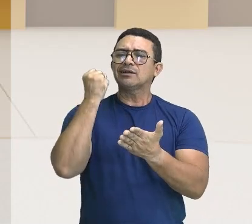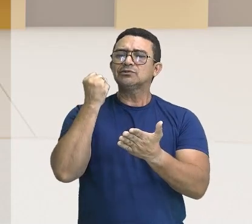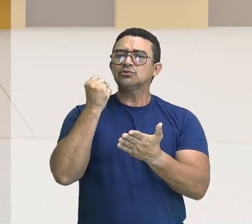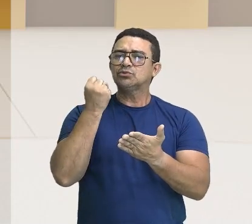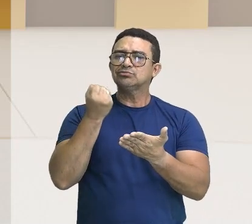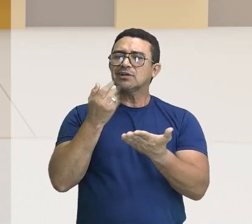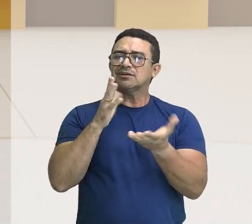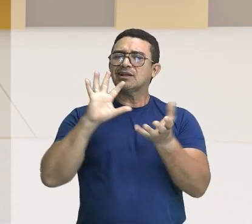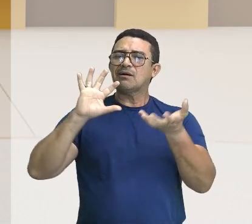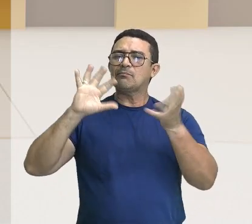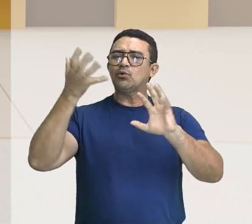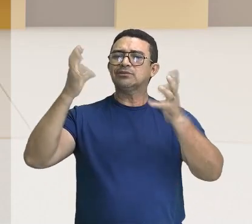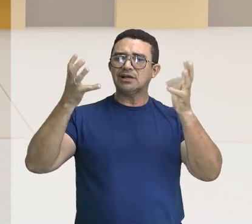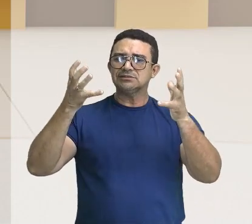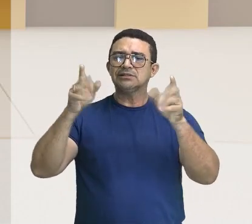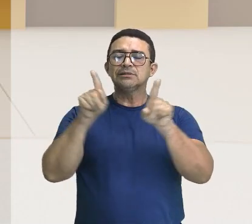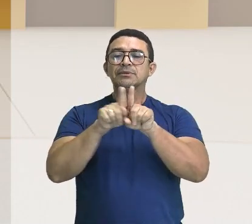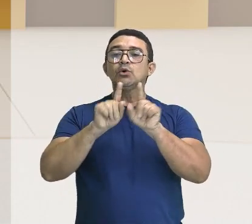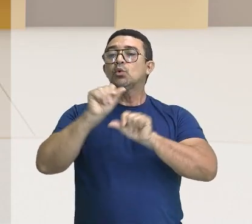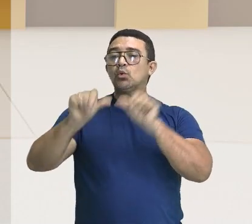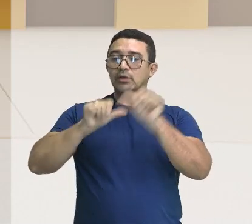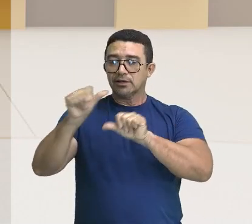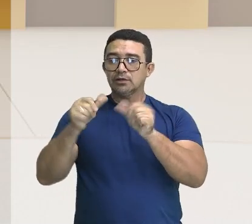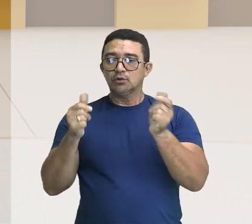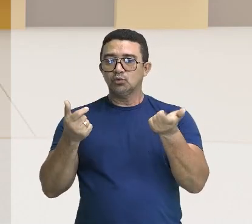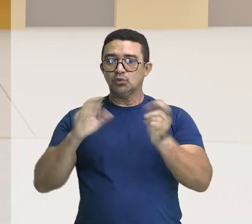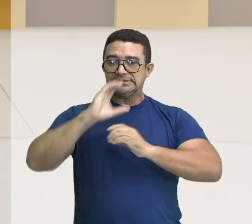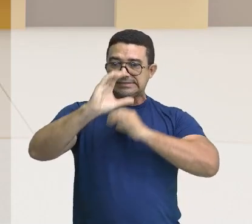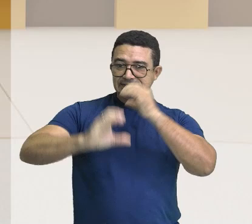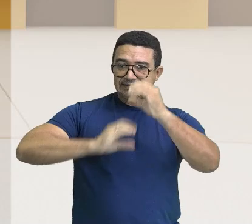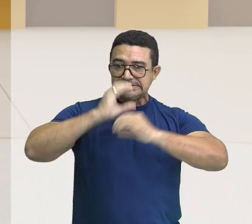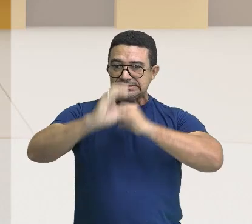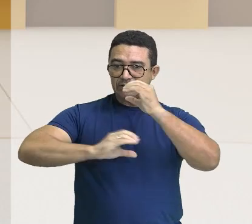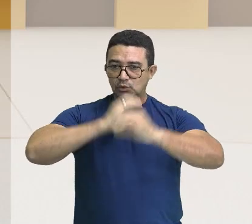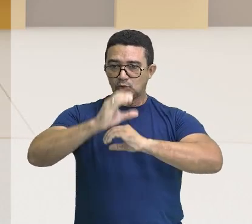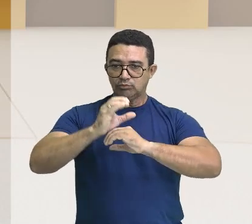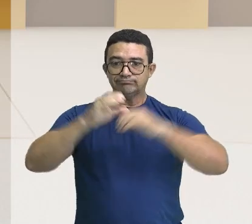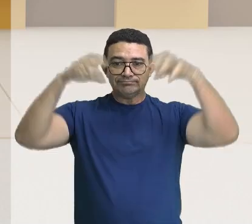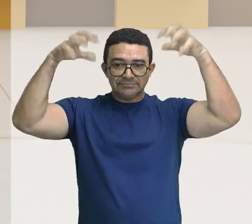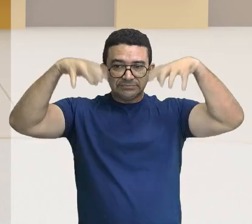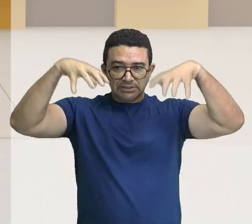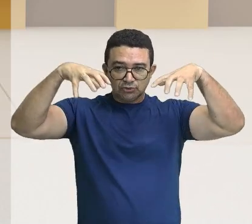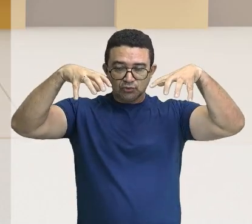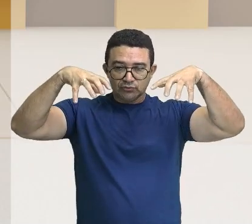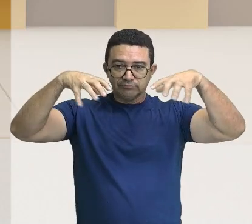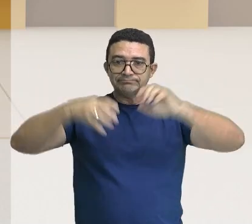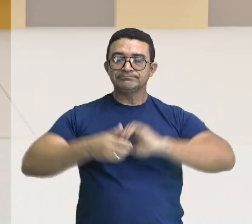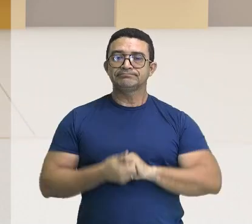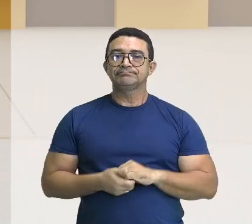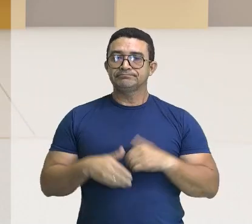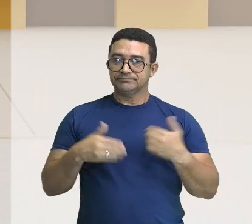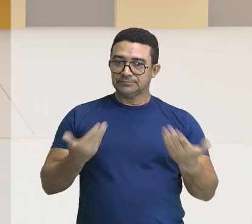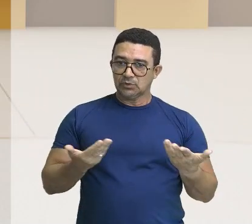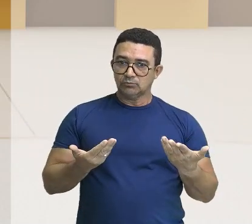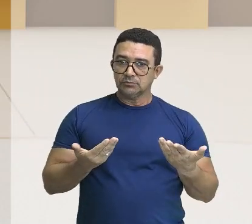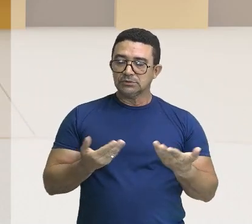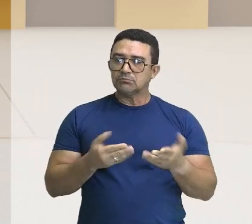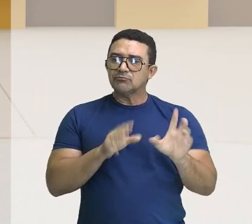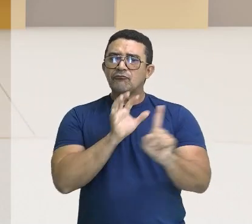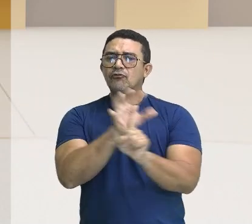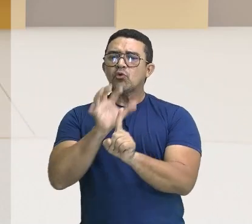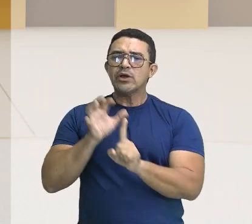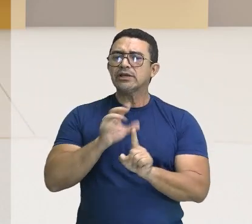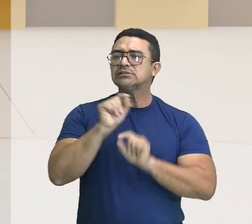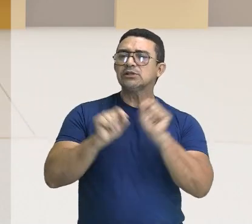à alteração nos ciclos hidrológicos. O desmatamento, ele afeta os ciclos da água,